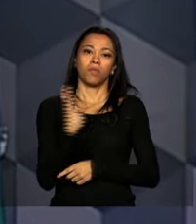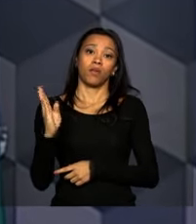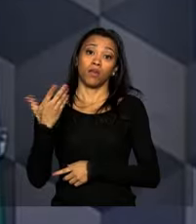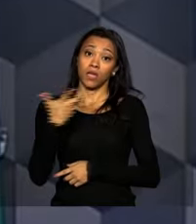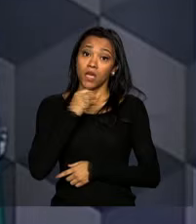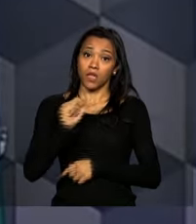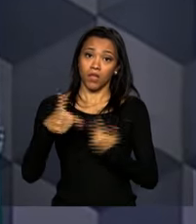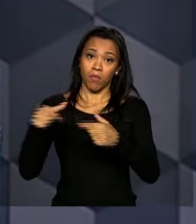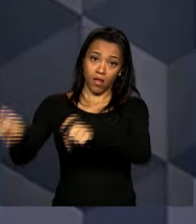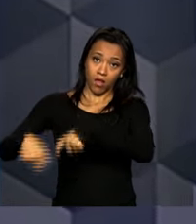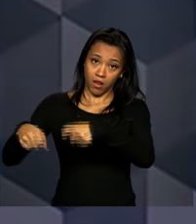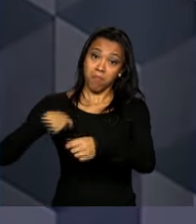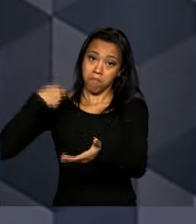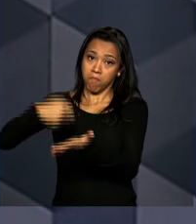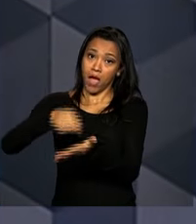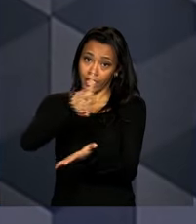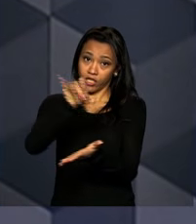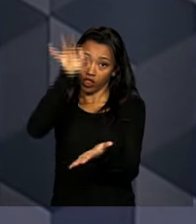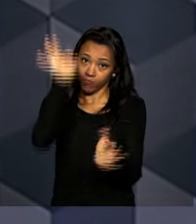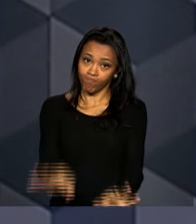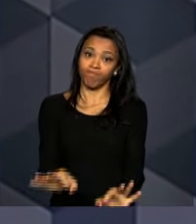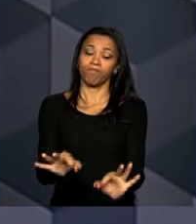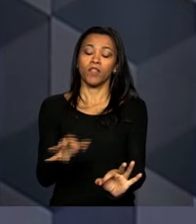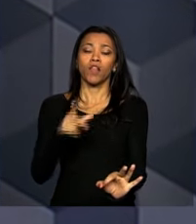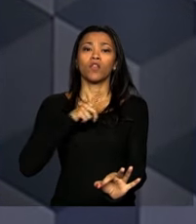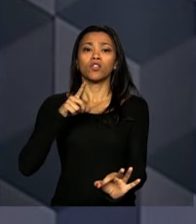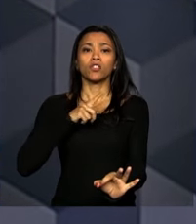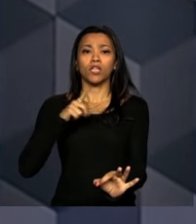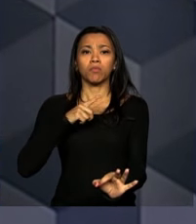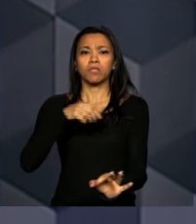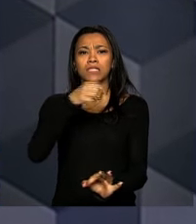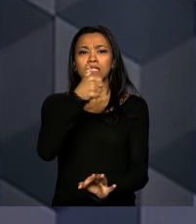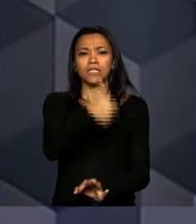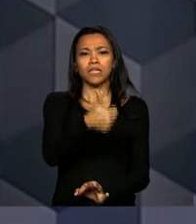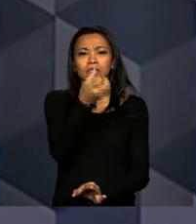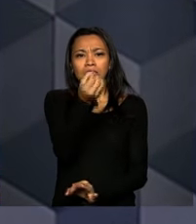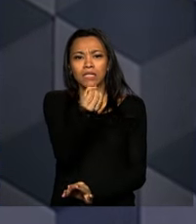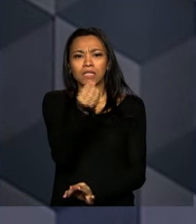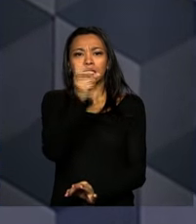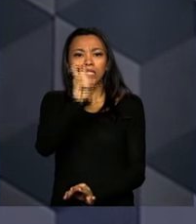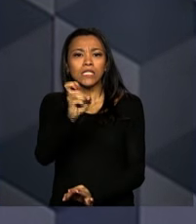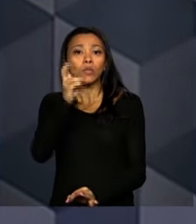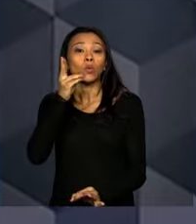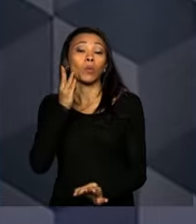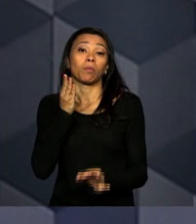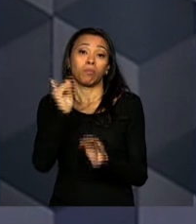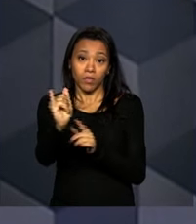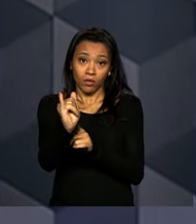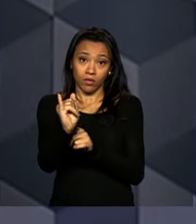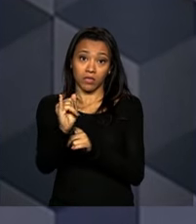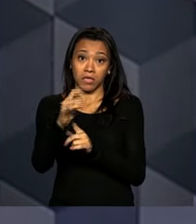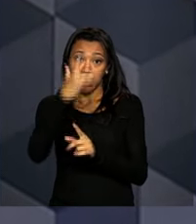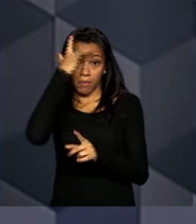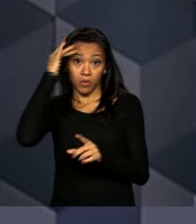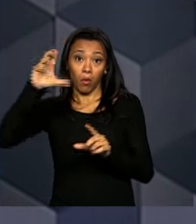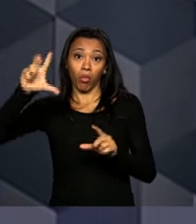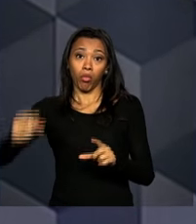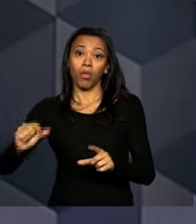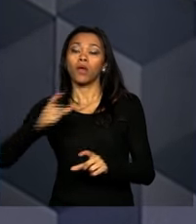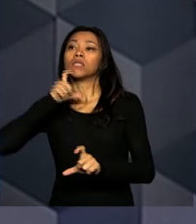rural paga suas contas em dia. A gente tem uma carteira de 165 bilhões, com uma inadimplência